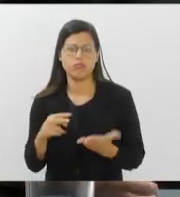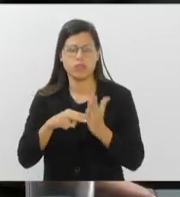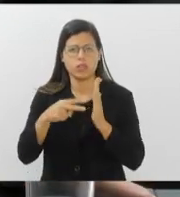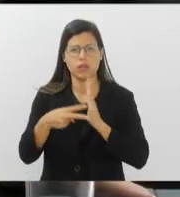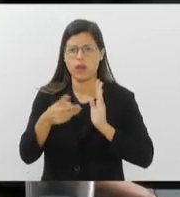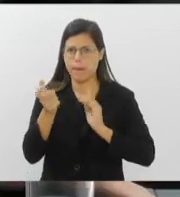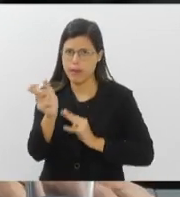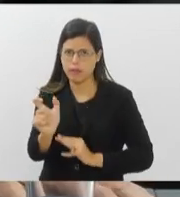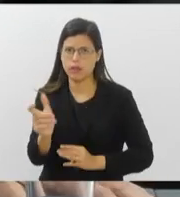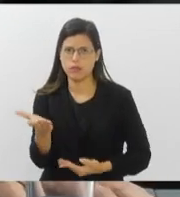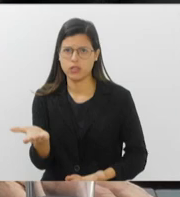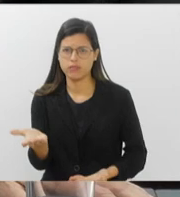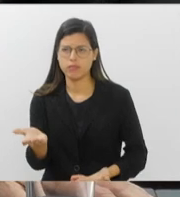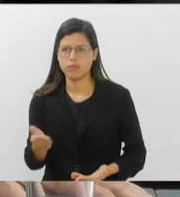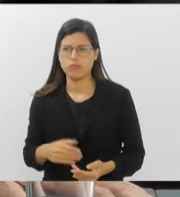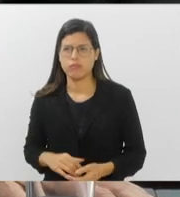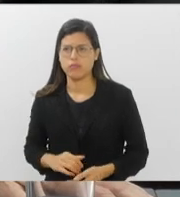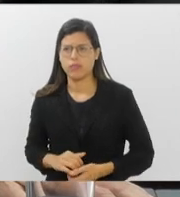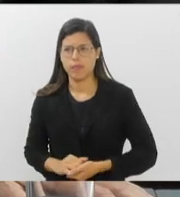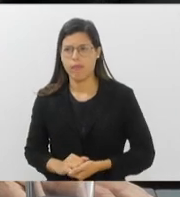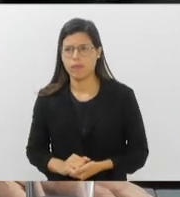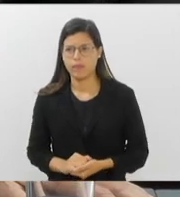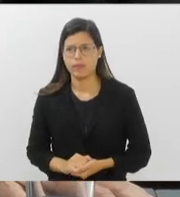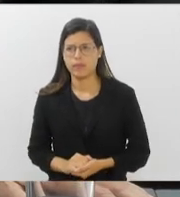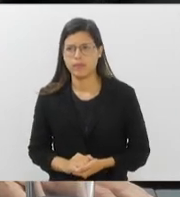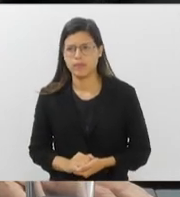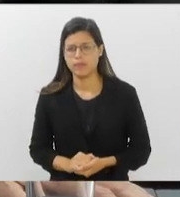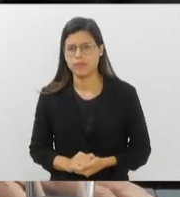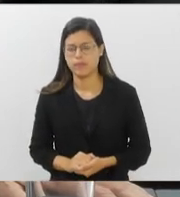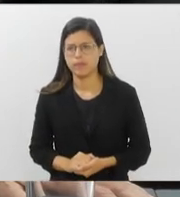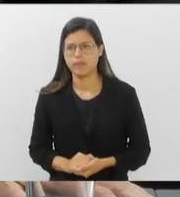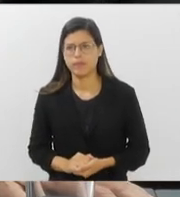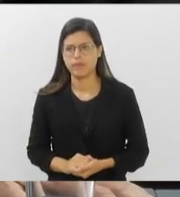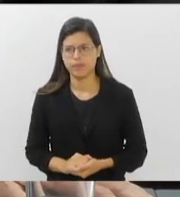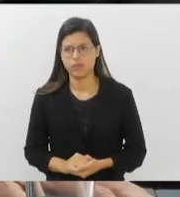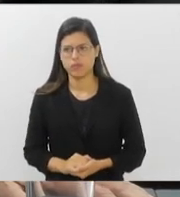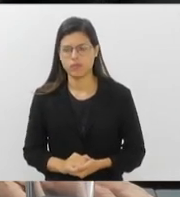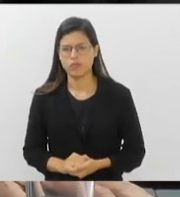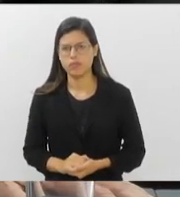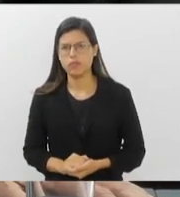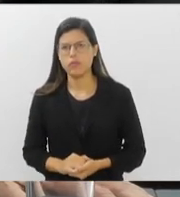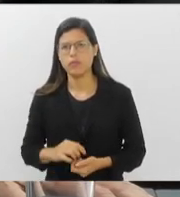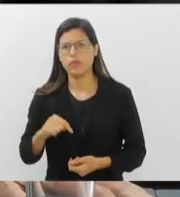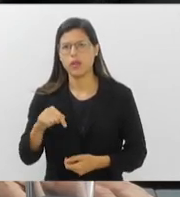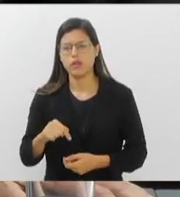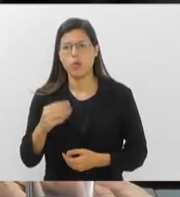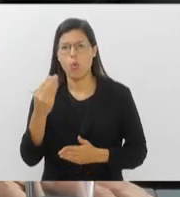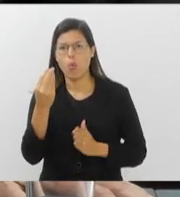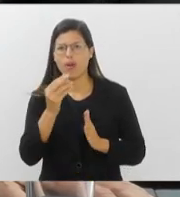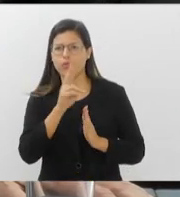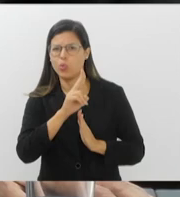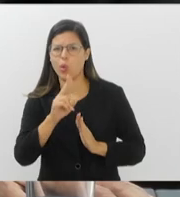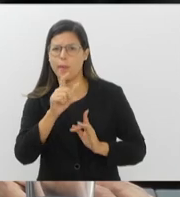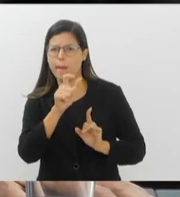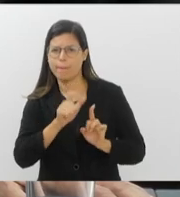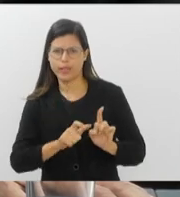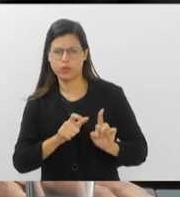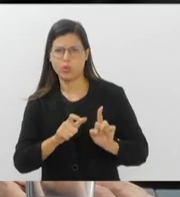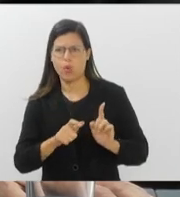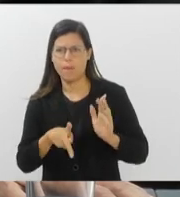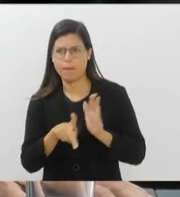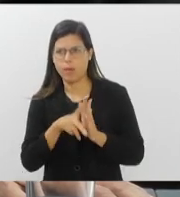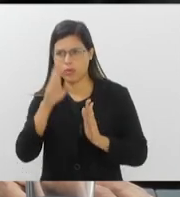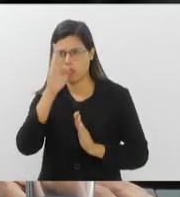então, dispensável. Né? E muito menos nominar alguém no Brasil